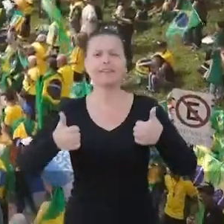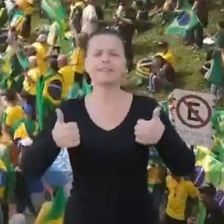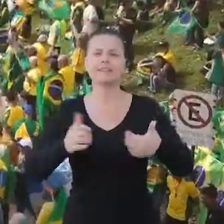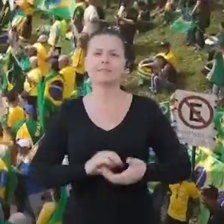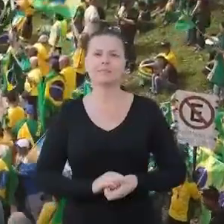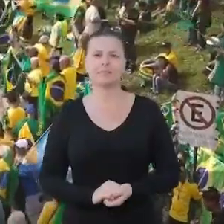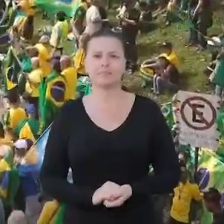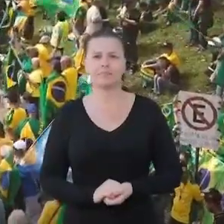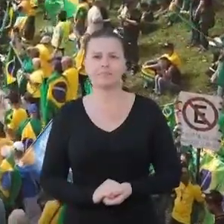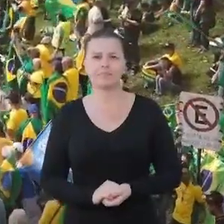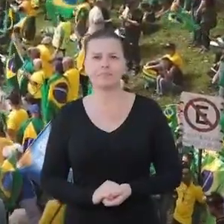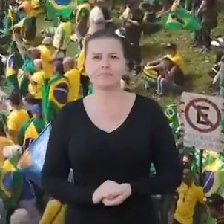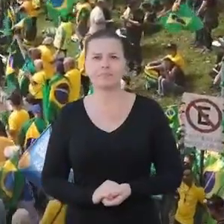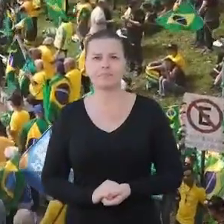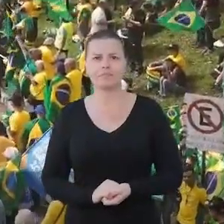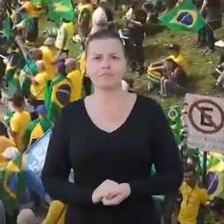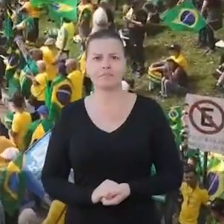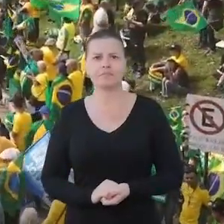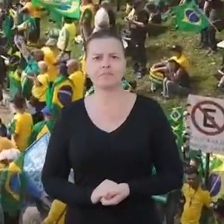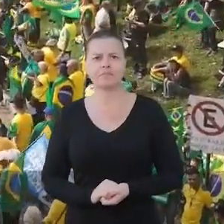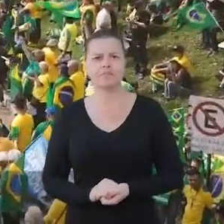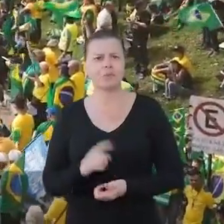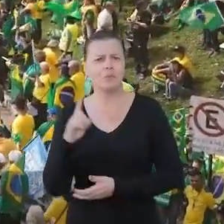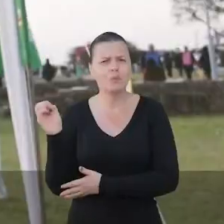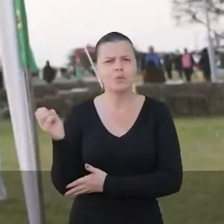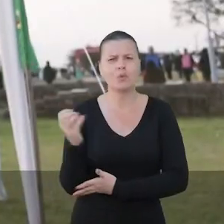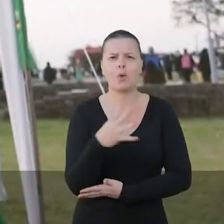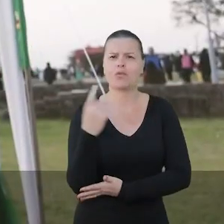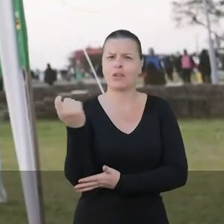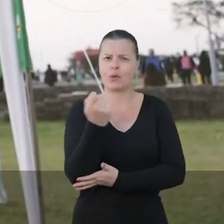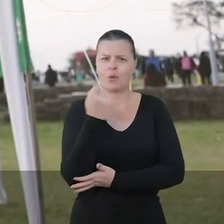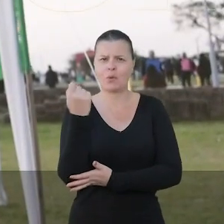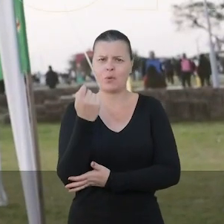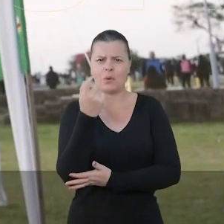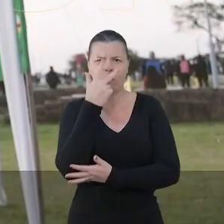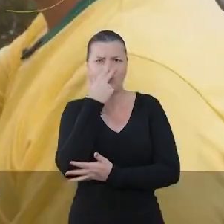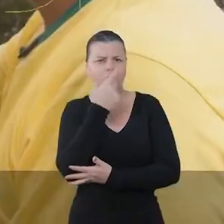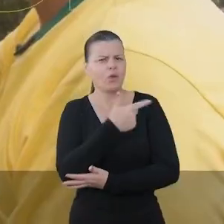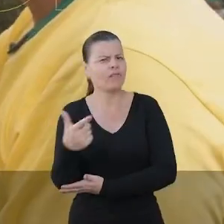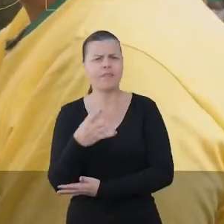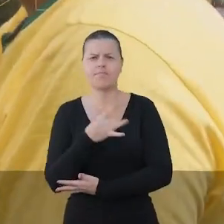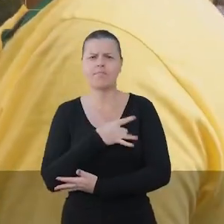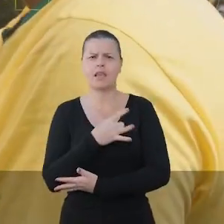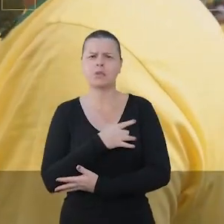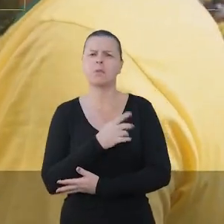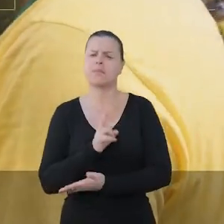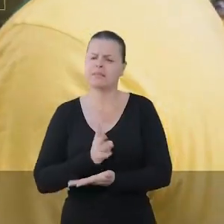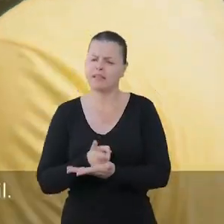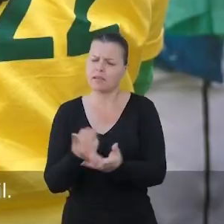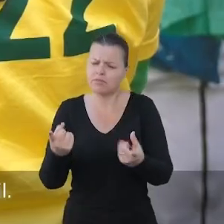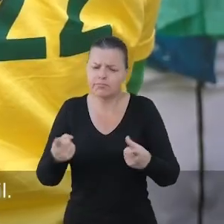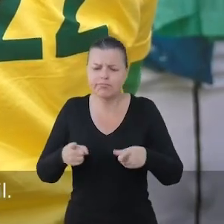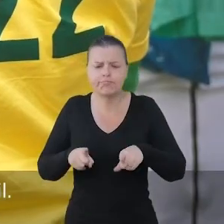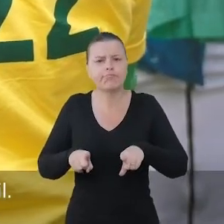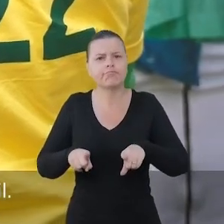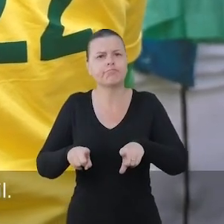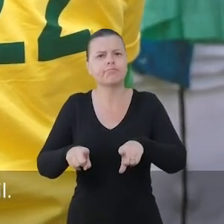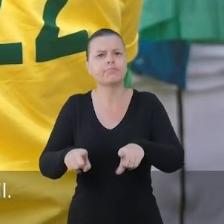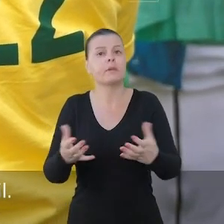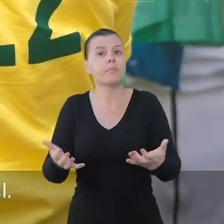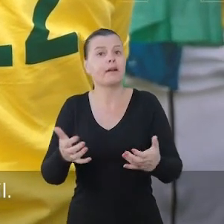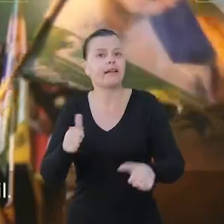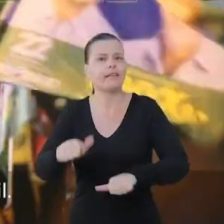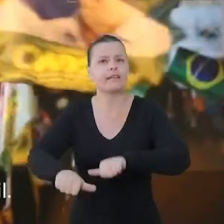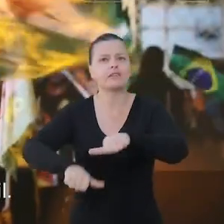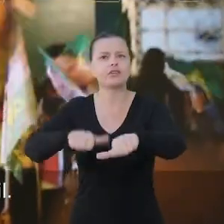vai endireitar. Um novo Rio Grande que não se curva a ninguém, mas anda lado a